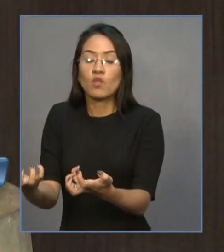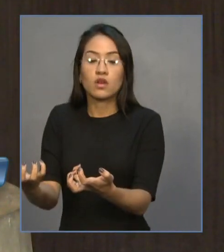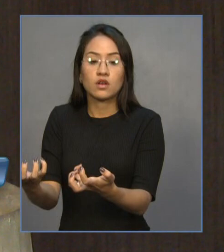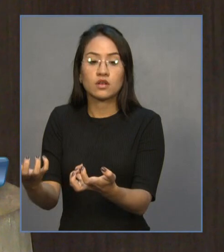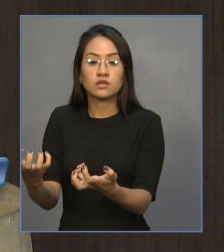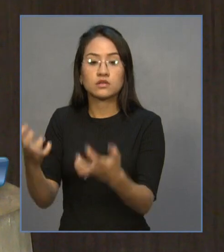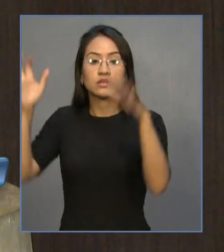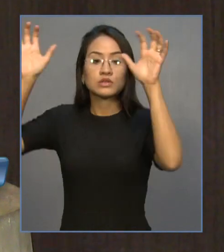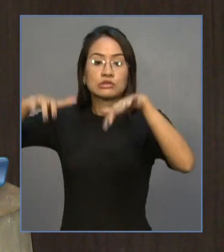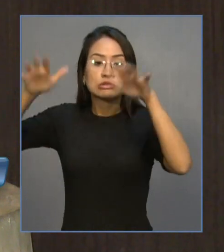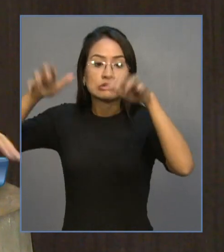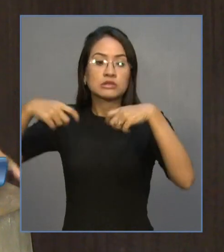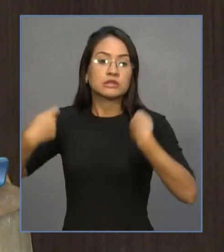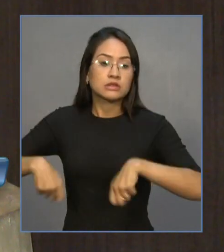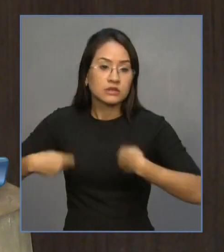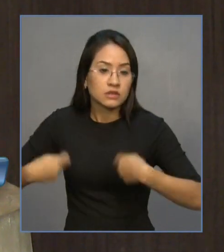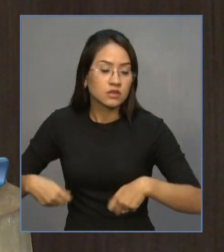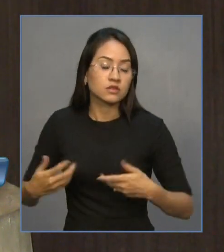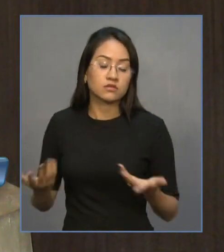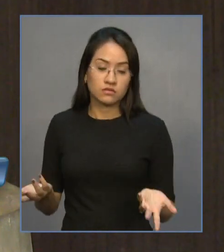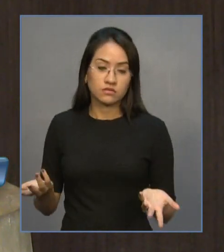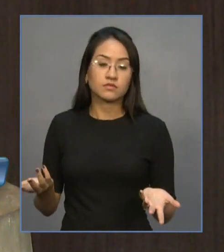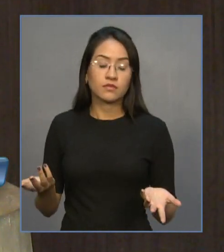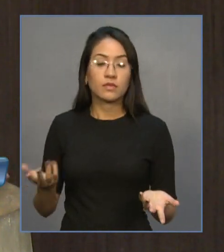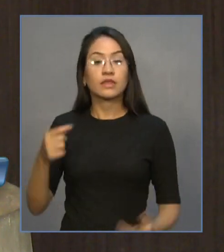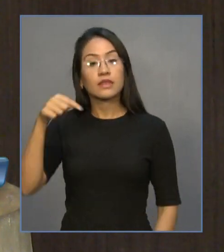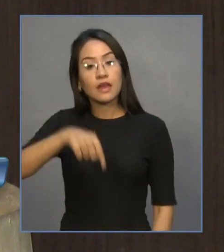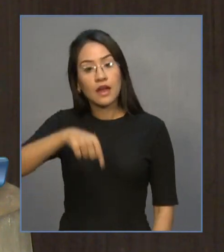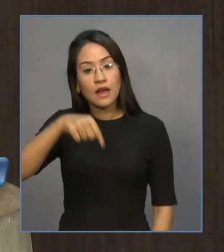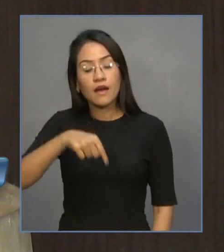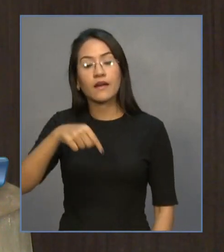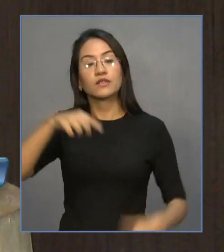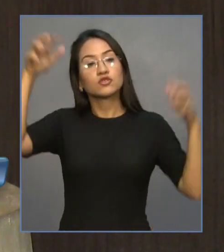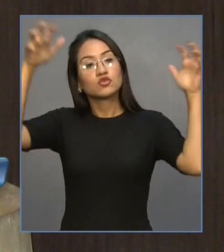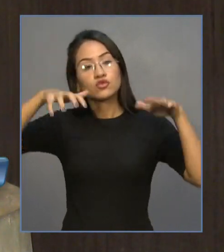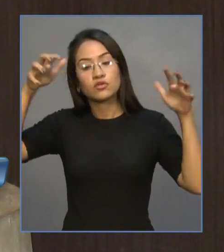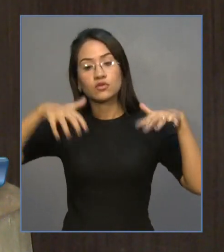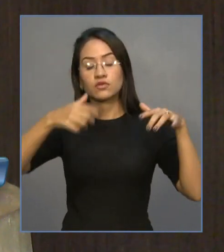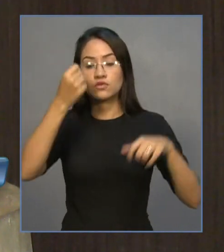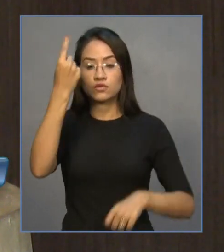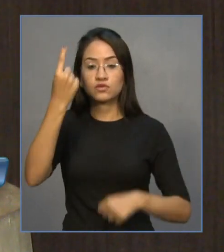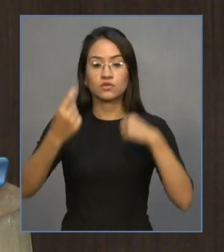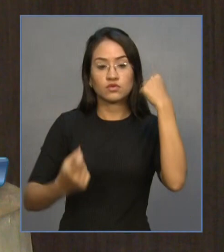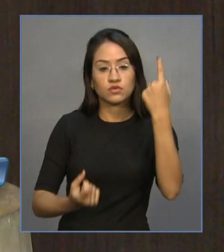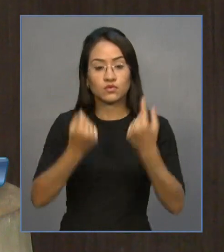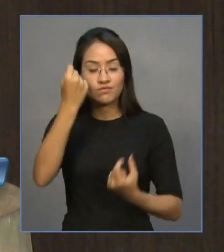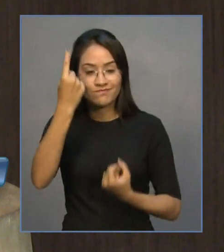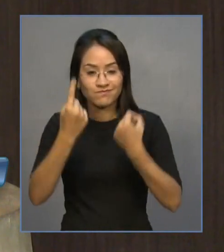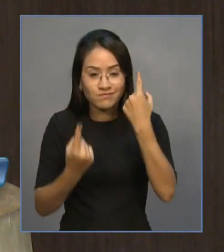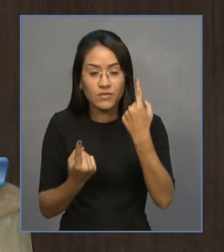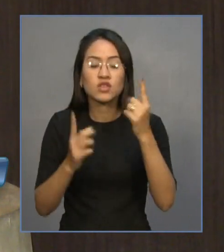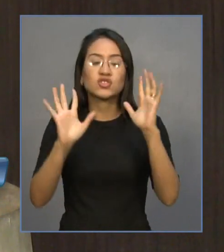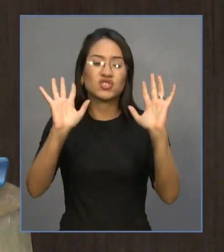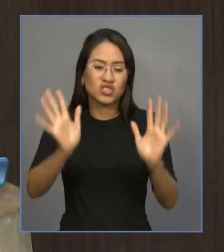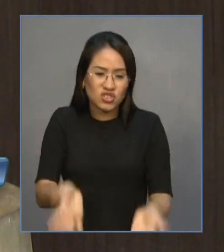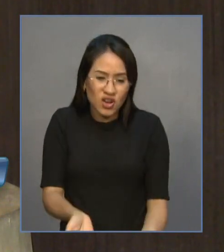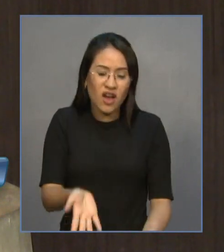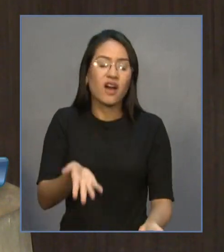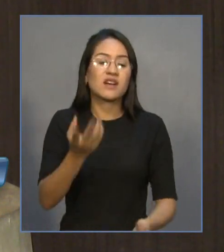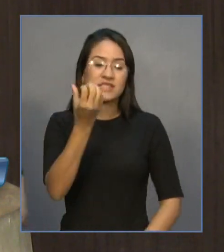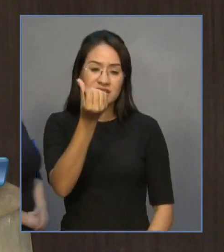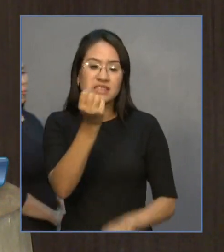a sazonalidade das nossas estações chuvosas já é conhecida de muito